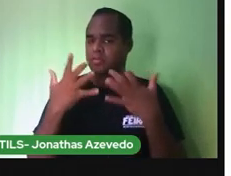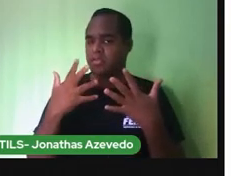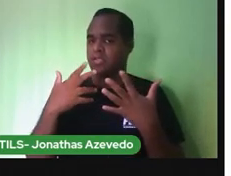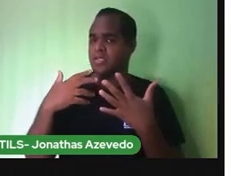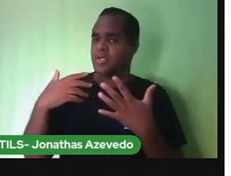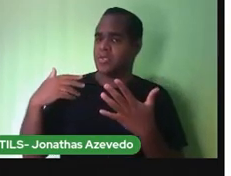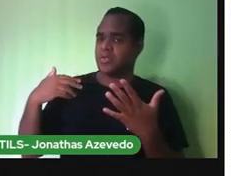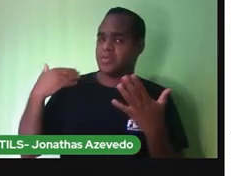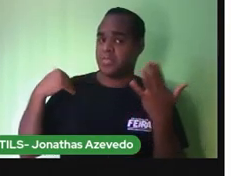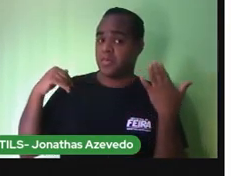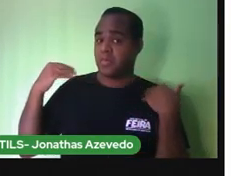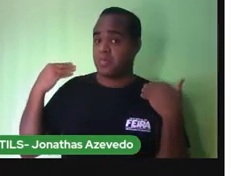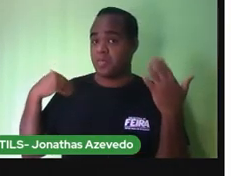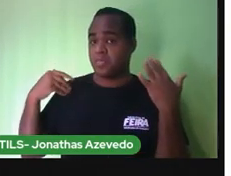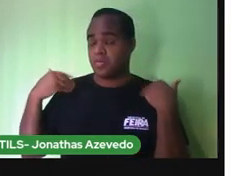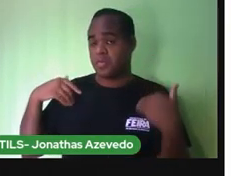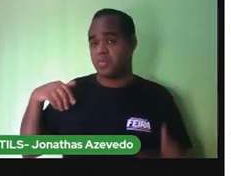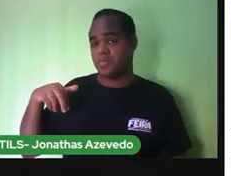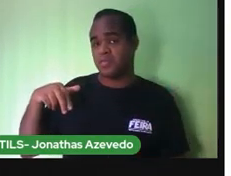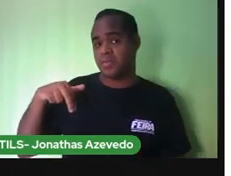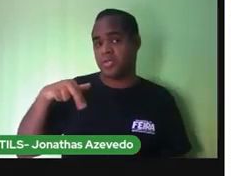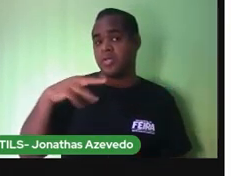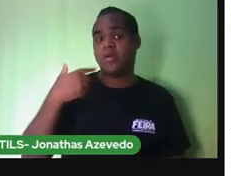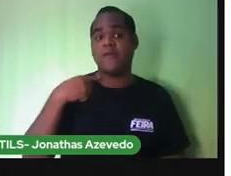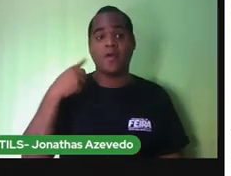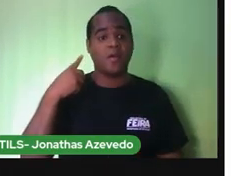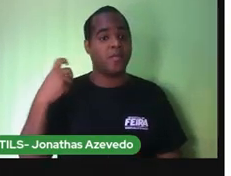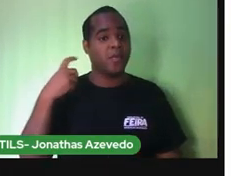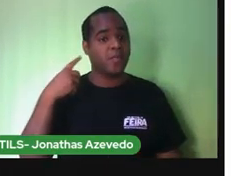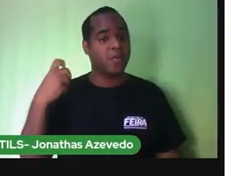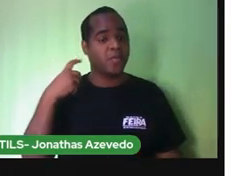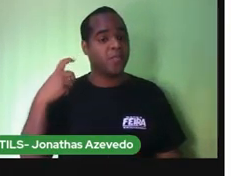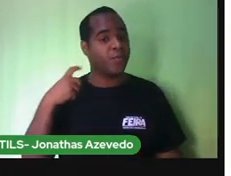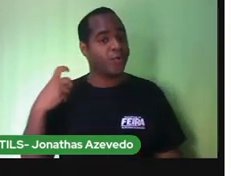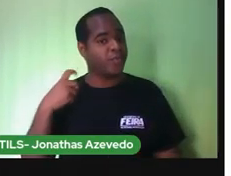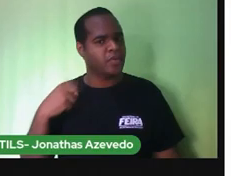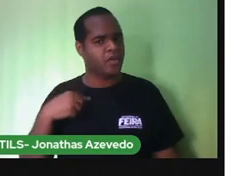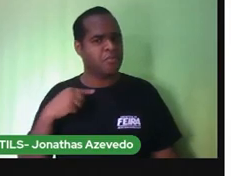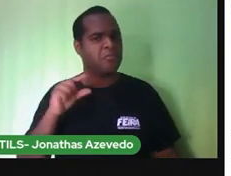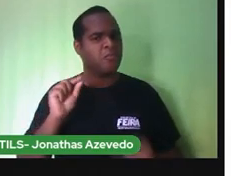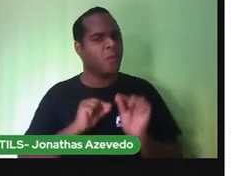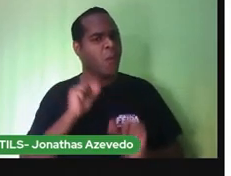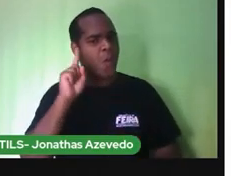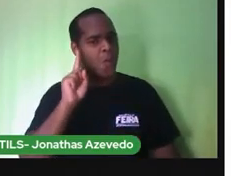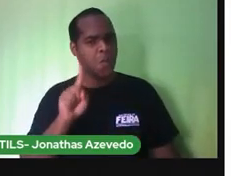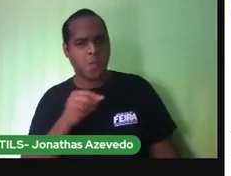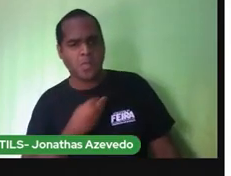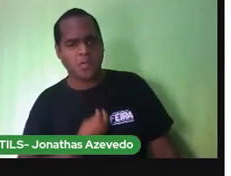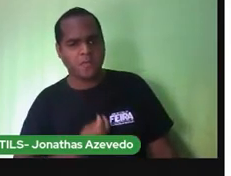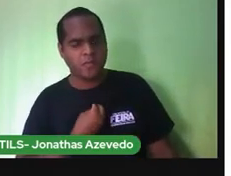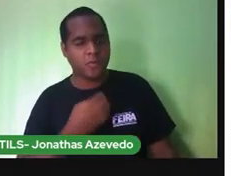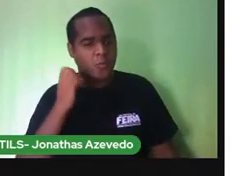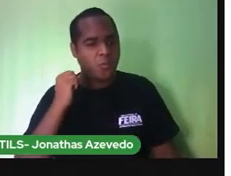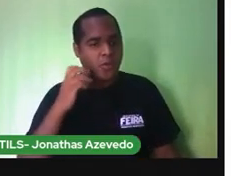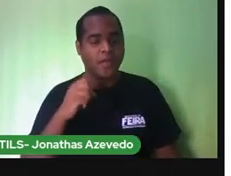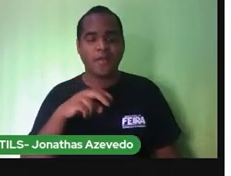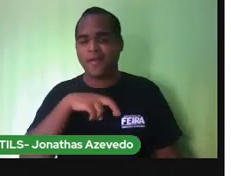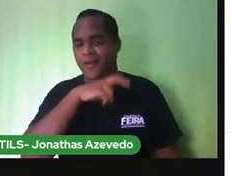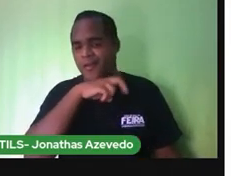tempo e o grupo Ela falou ouço um barulho aí na frente você escutou a cobra